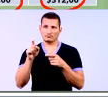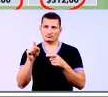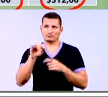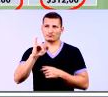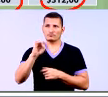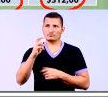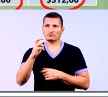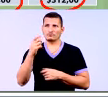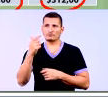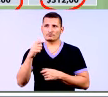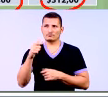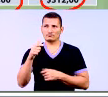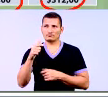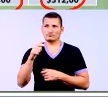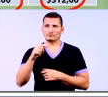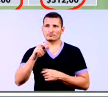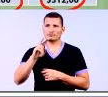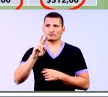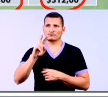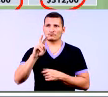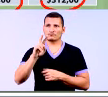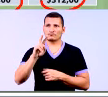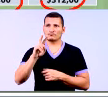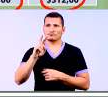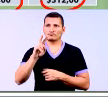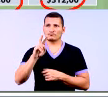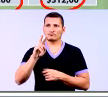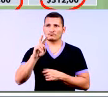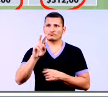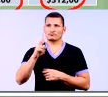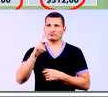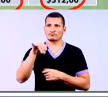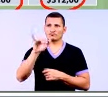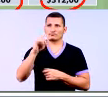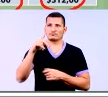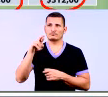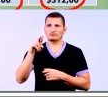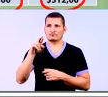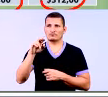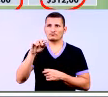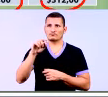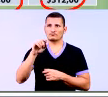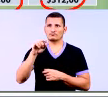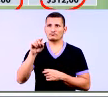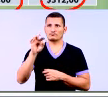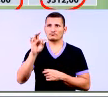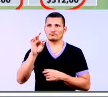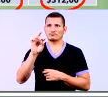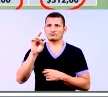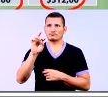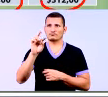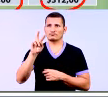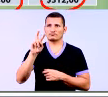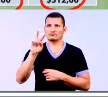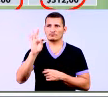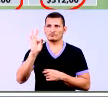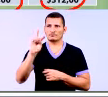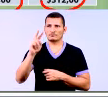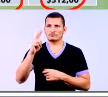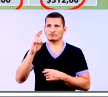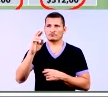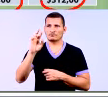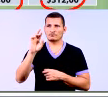i5, ele não tem o hyperthread. Então ele não dobra a quantidade de núcleos físicos, então ele continua com a mesma quantidade de núcleos.